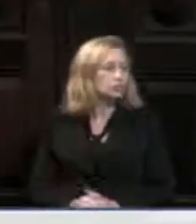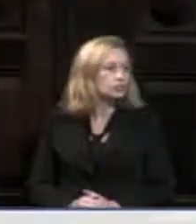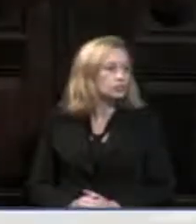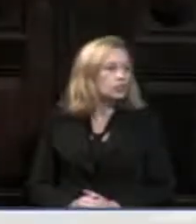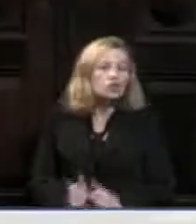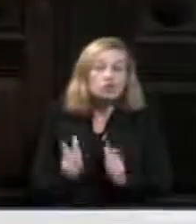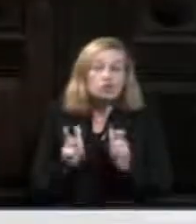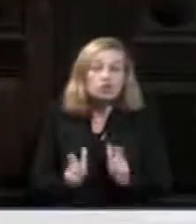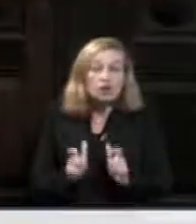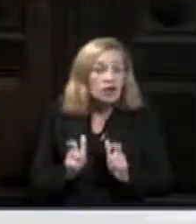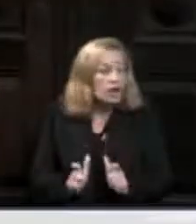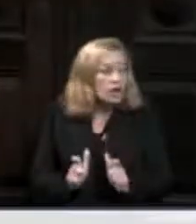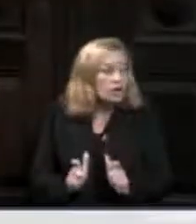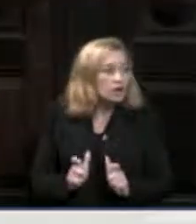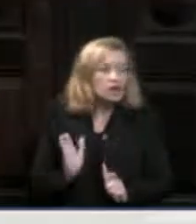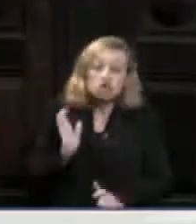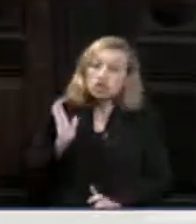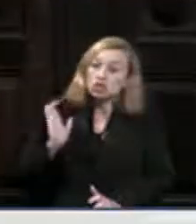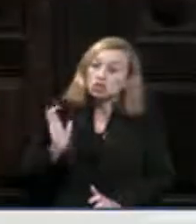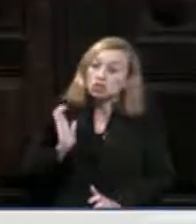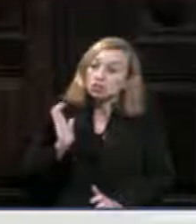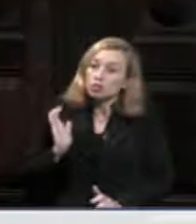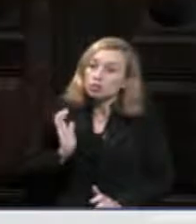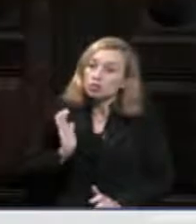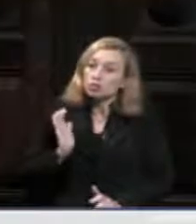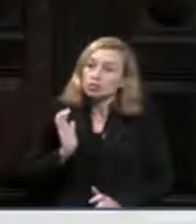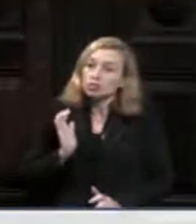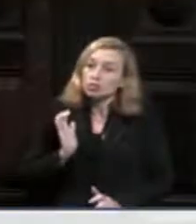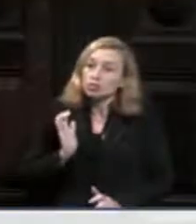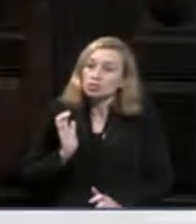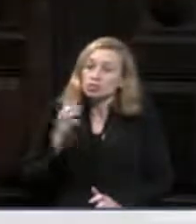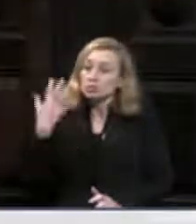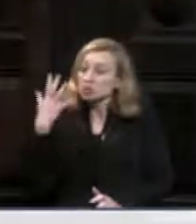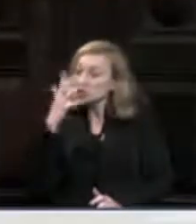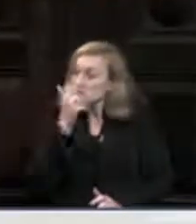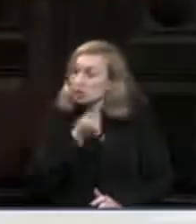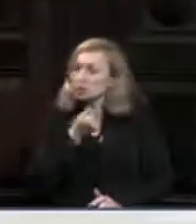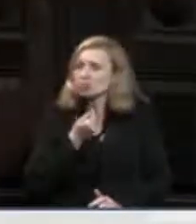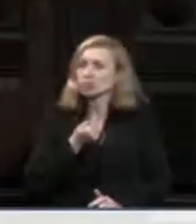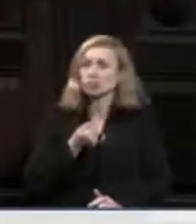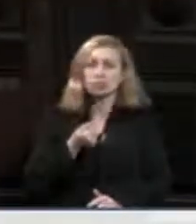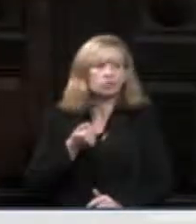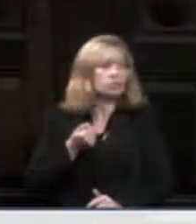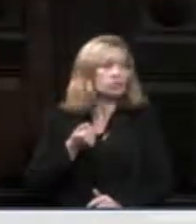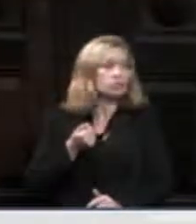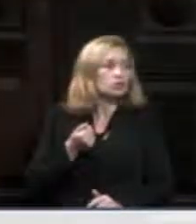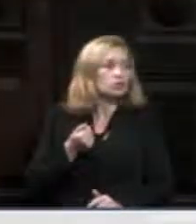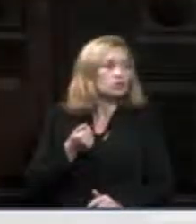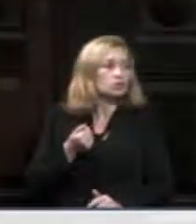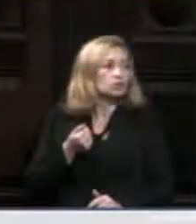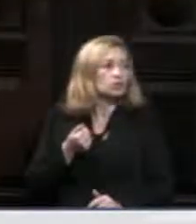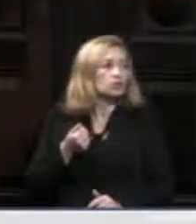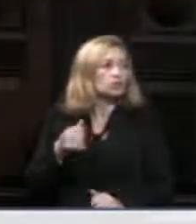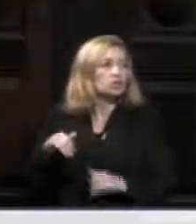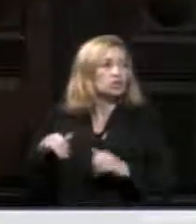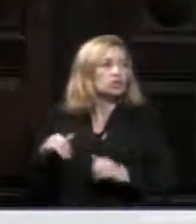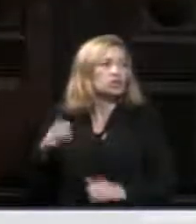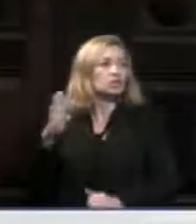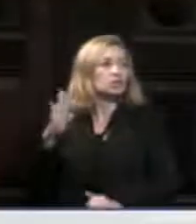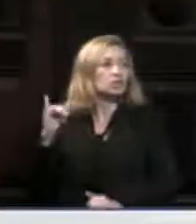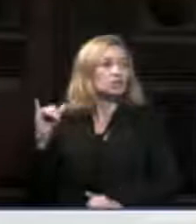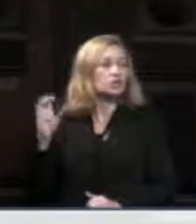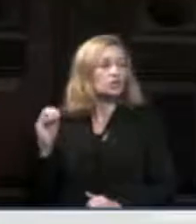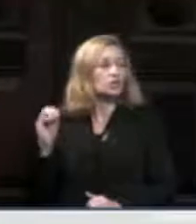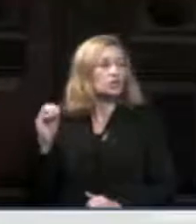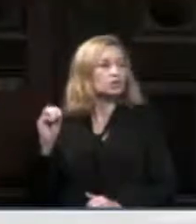Um lugar rico em biodiversidade, de renovação das espécies. Ficou de fora do